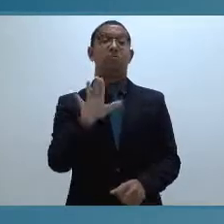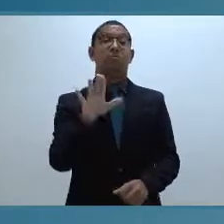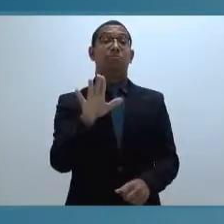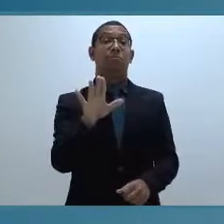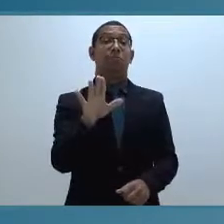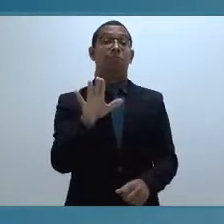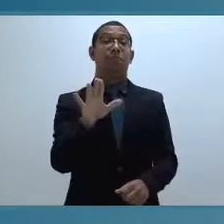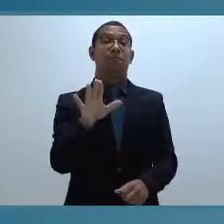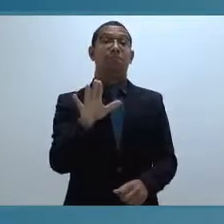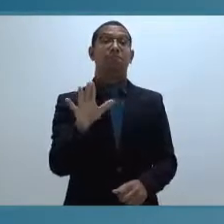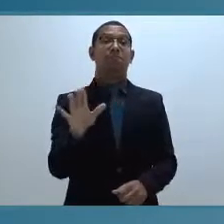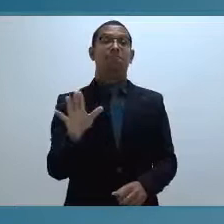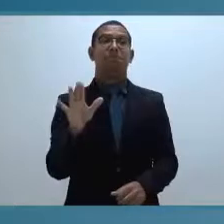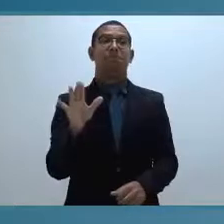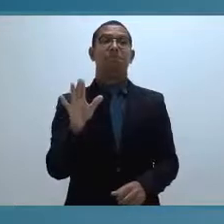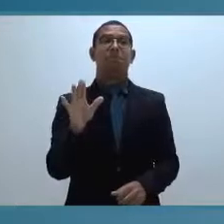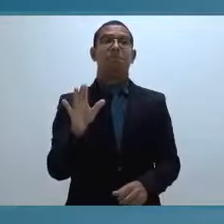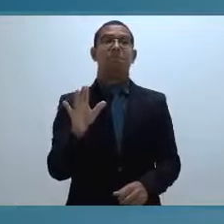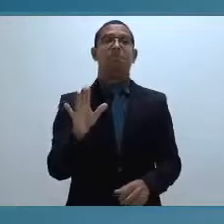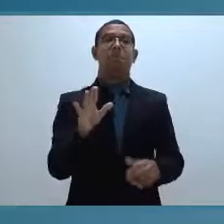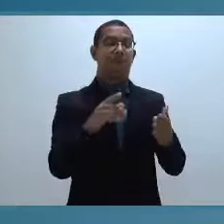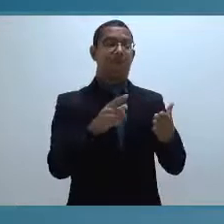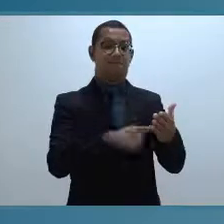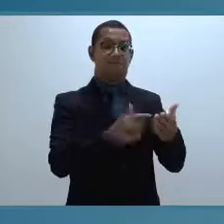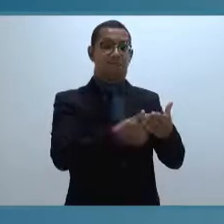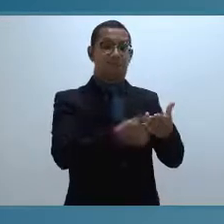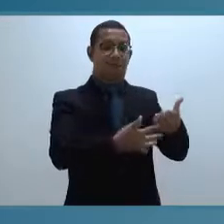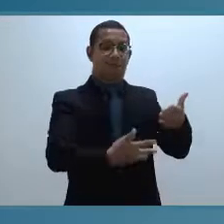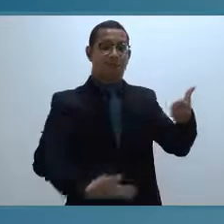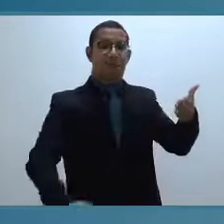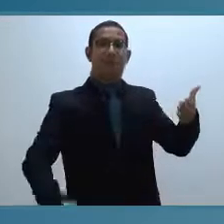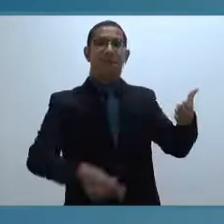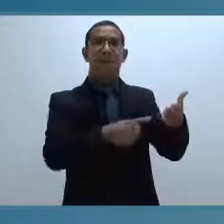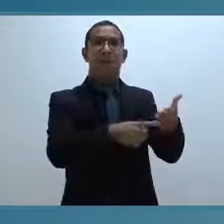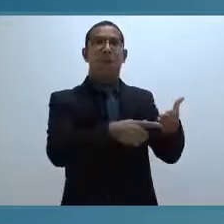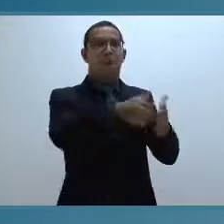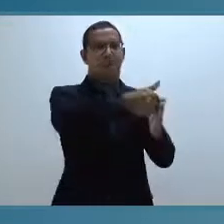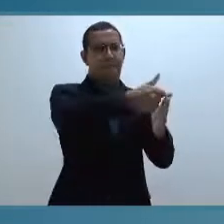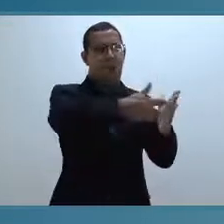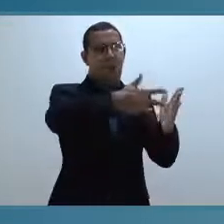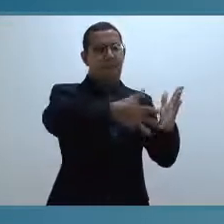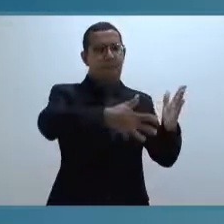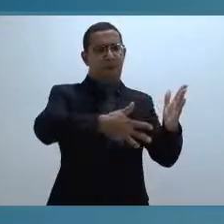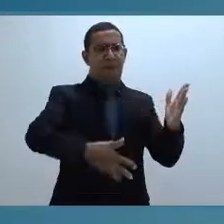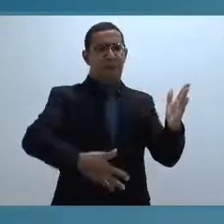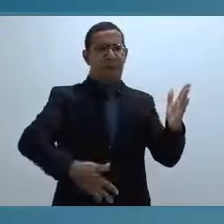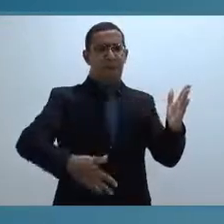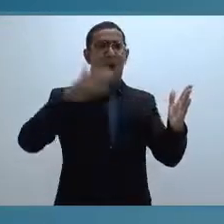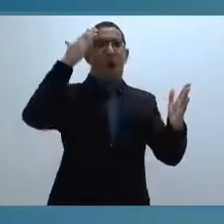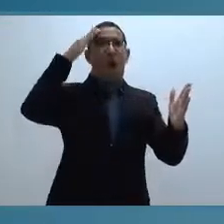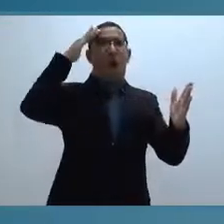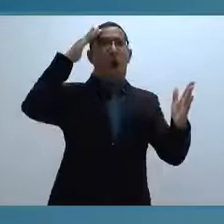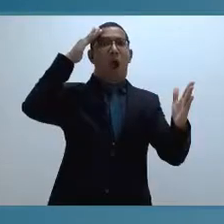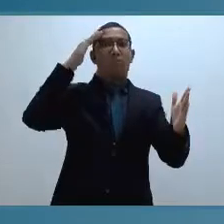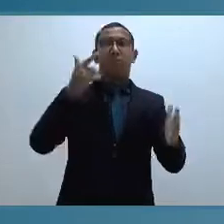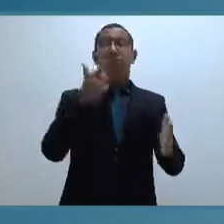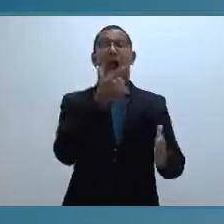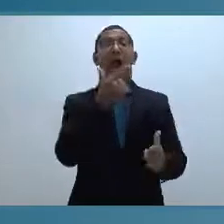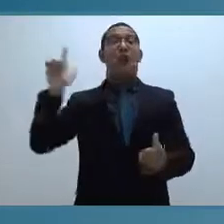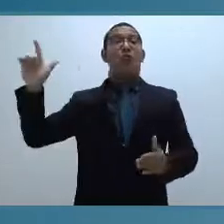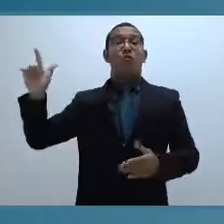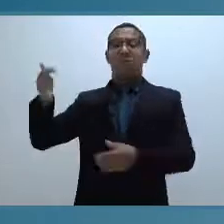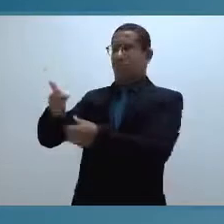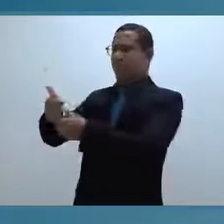essa nova minuta, ela está assim mais explicativa. A antiga foi tipo, vamos dizer assim, foi curta e grossa. Se tiver